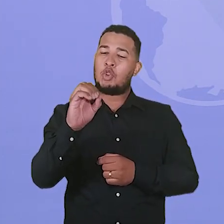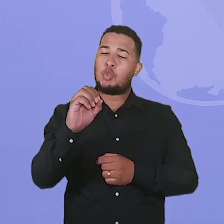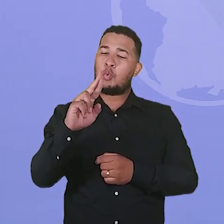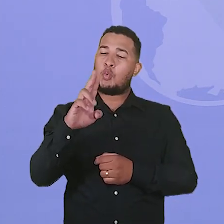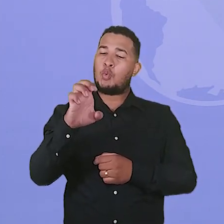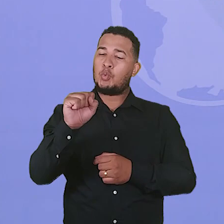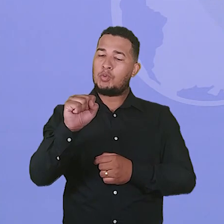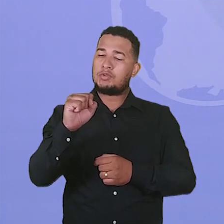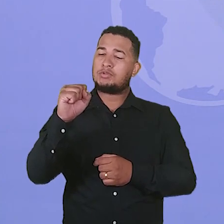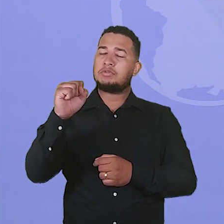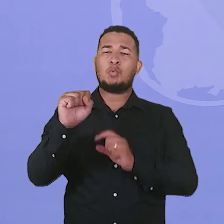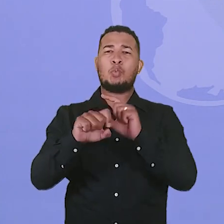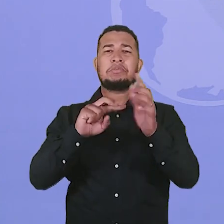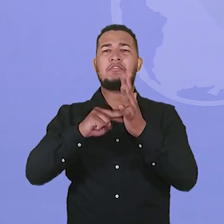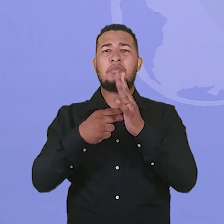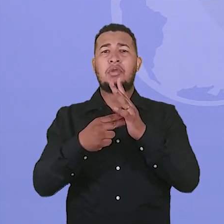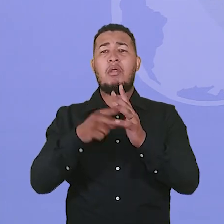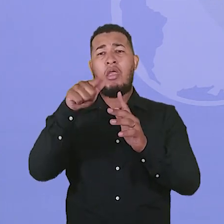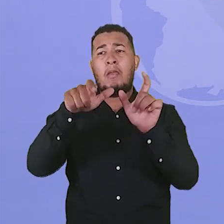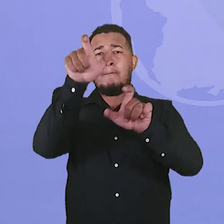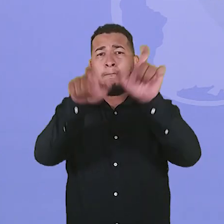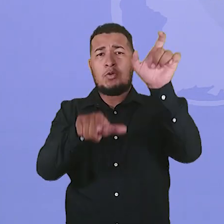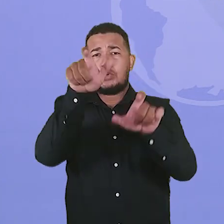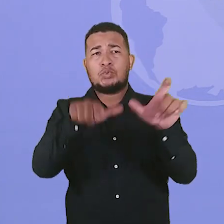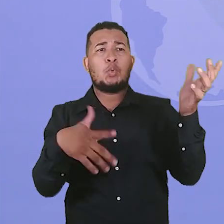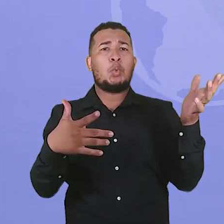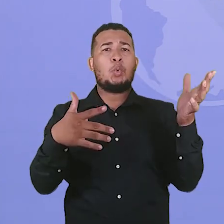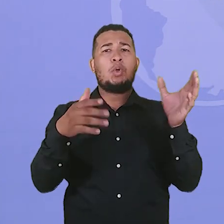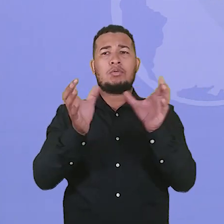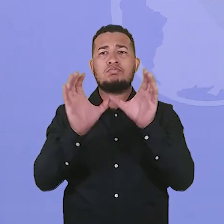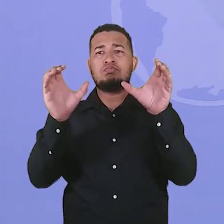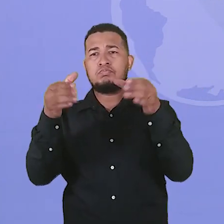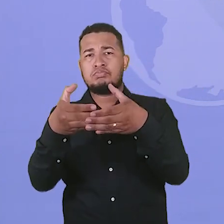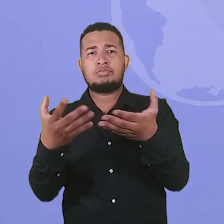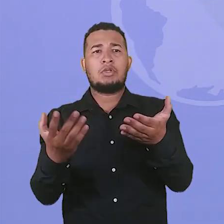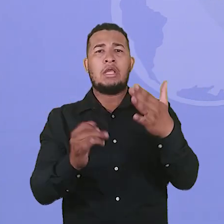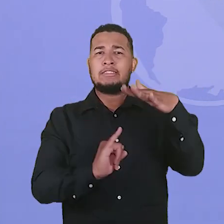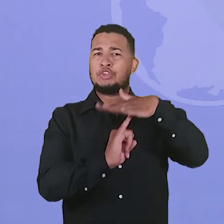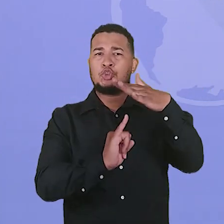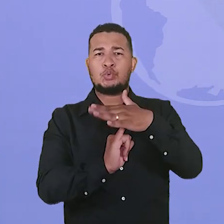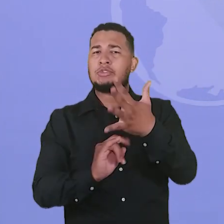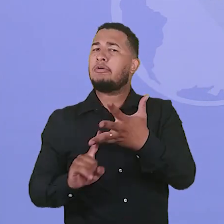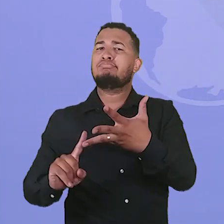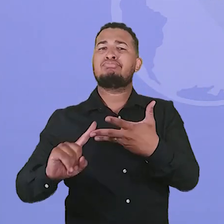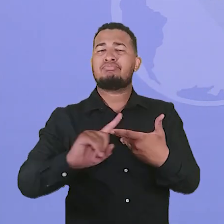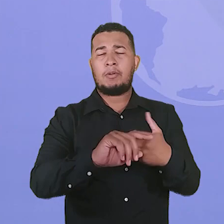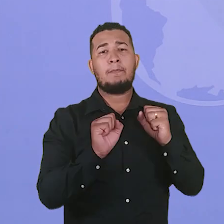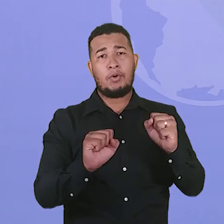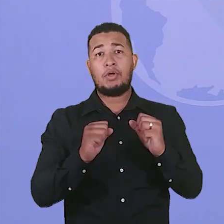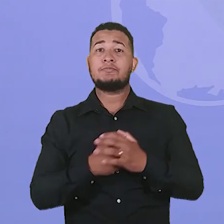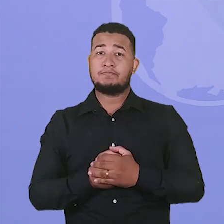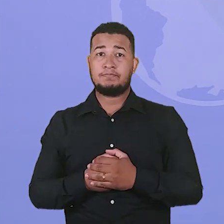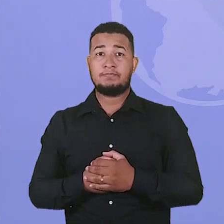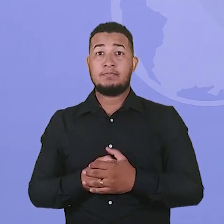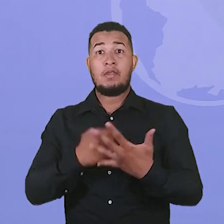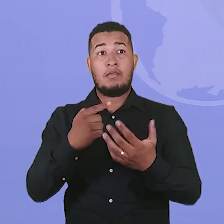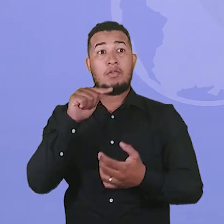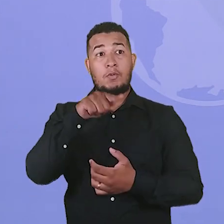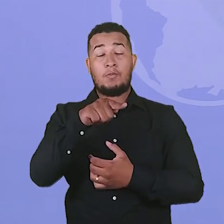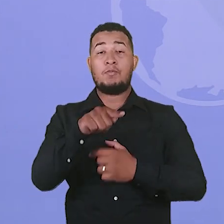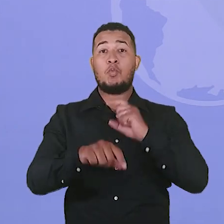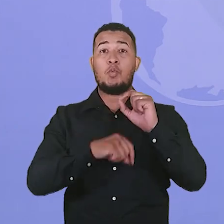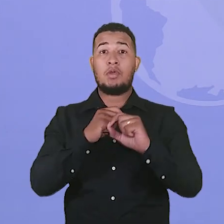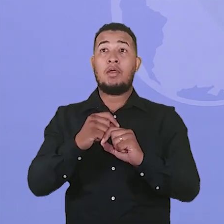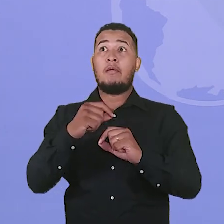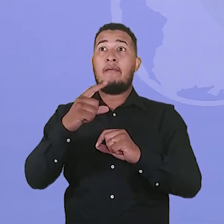atores sociais, pode ser indivíduos, pode ser um grupo de pessoas, pode ser instituições, né? São